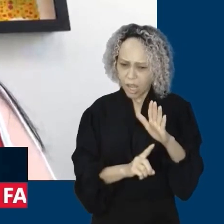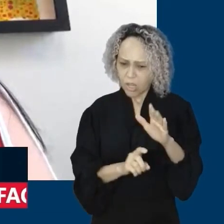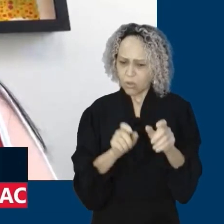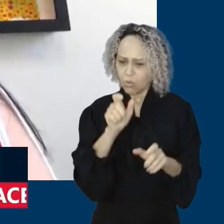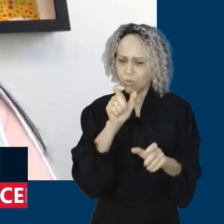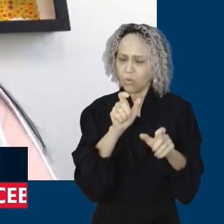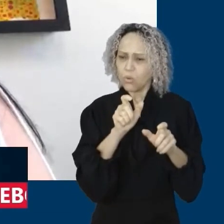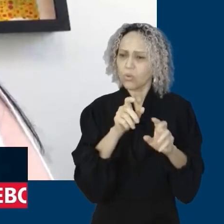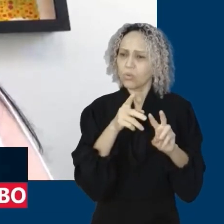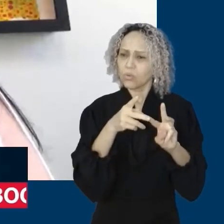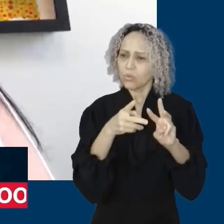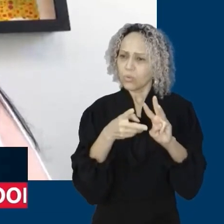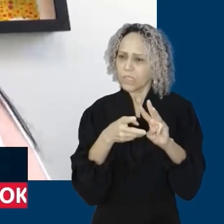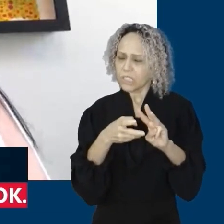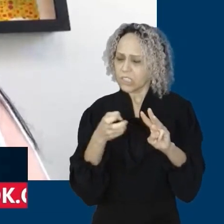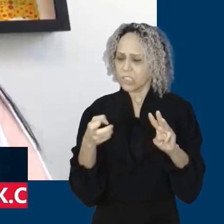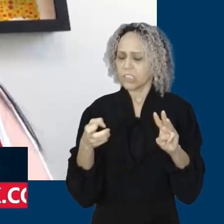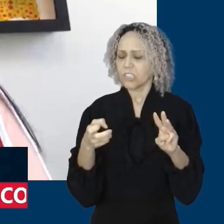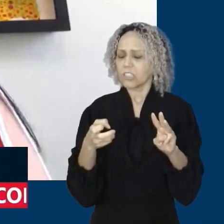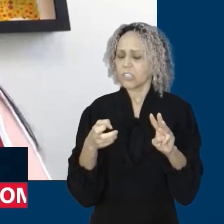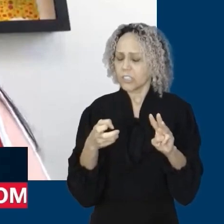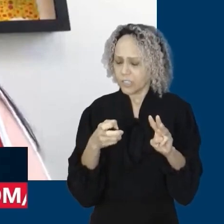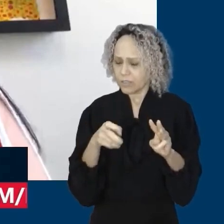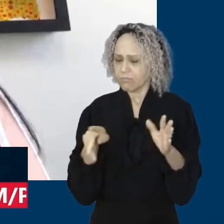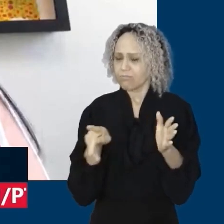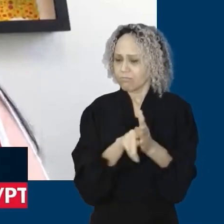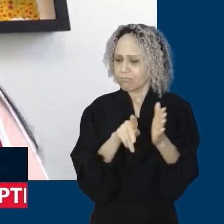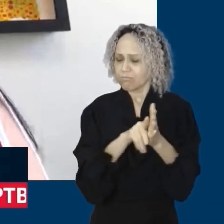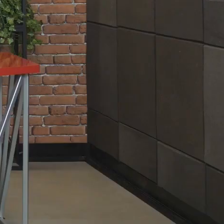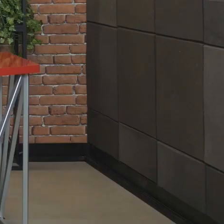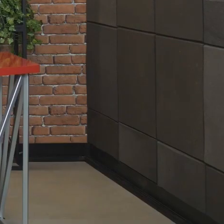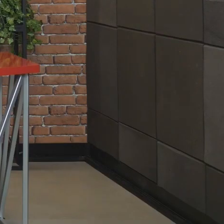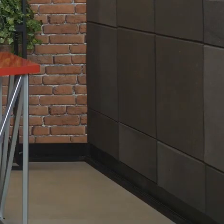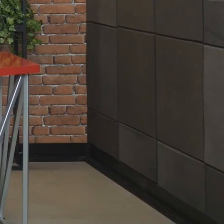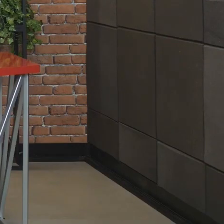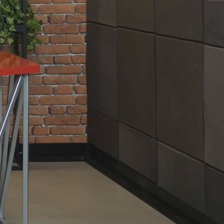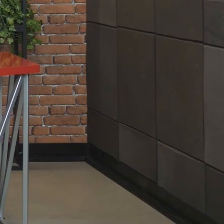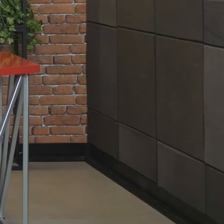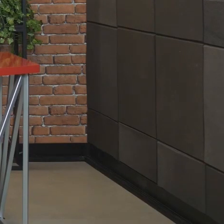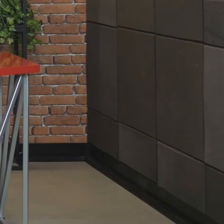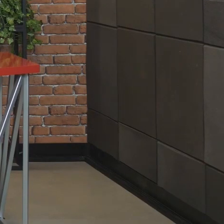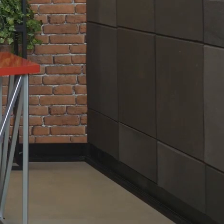minha opinião pessoal, algumas hipóteses de saídas.